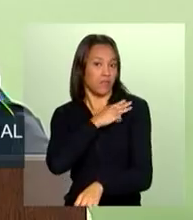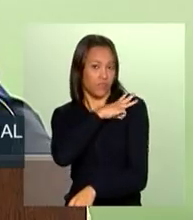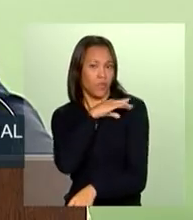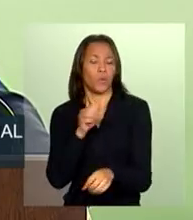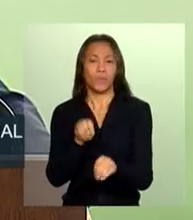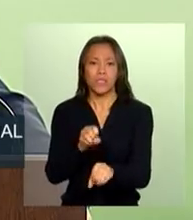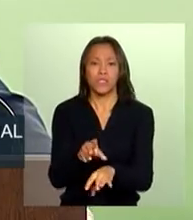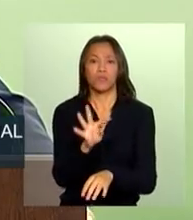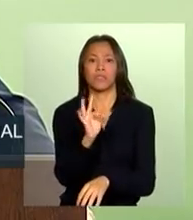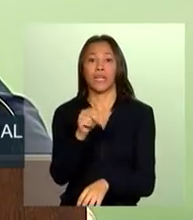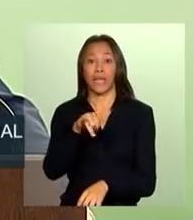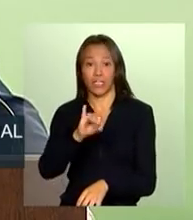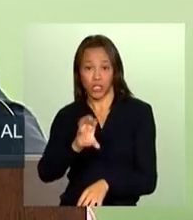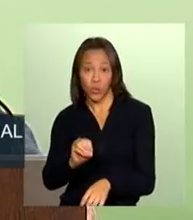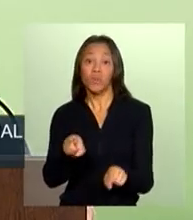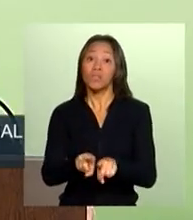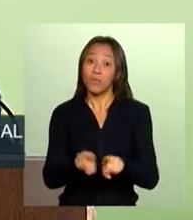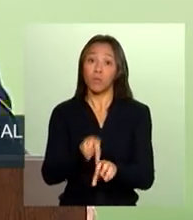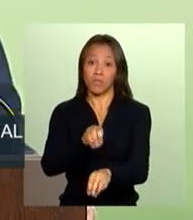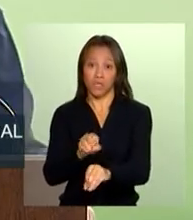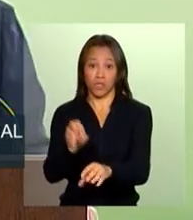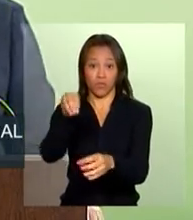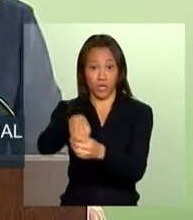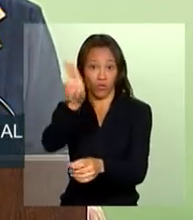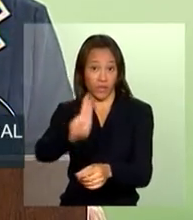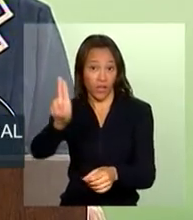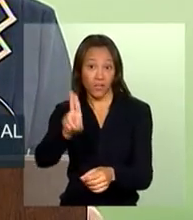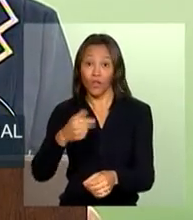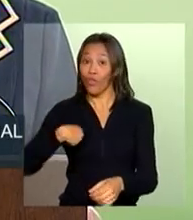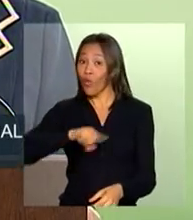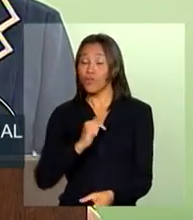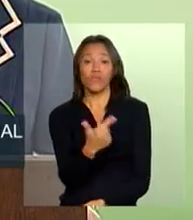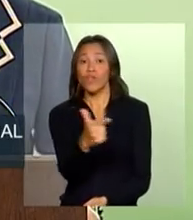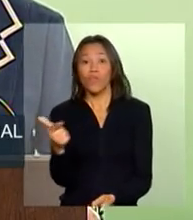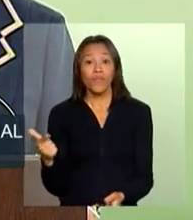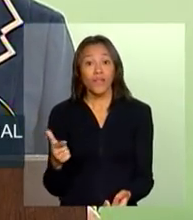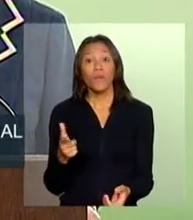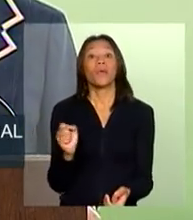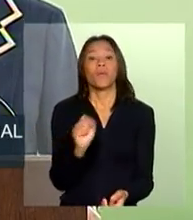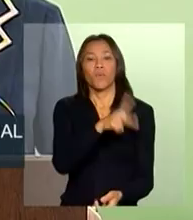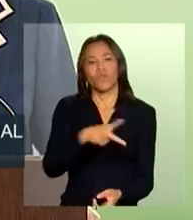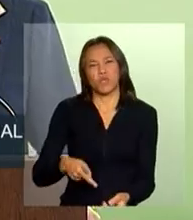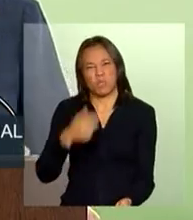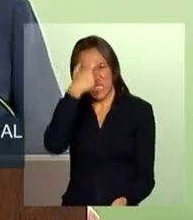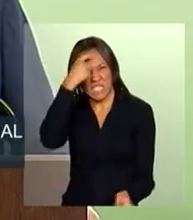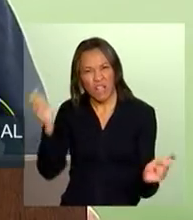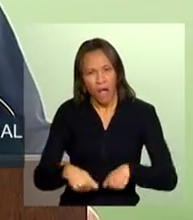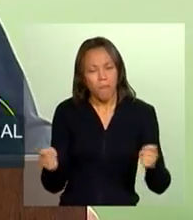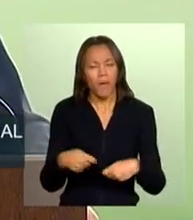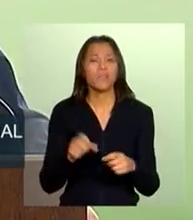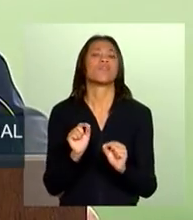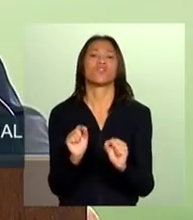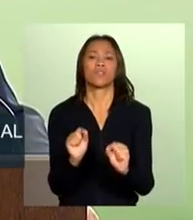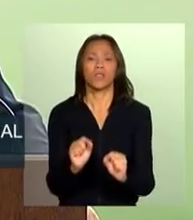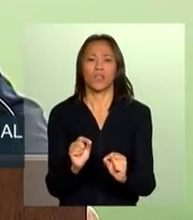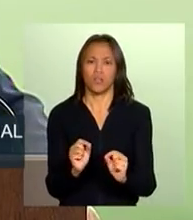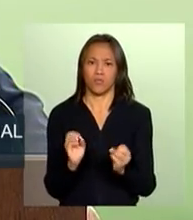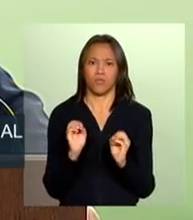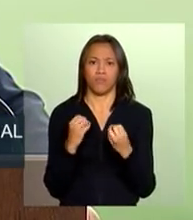ensino técnico e o ensino universitário, nós não teremos professores capazes de